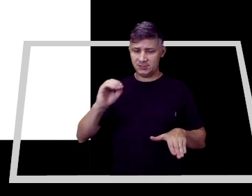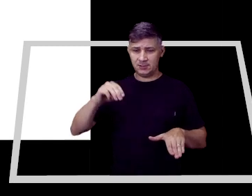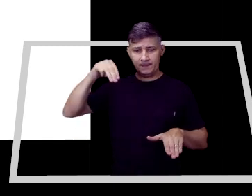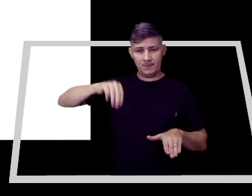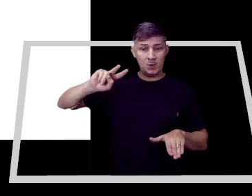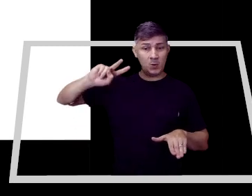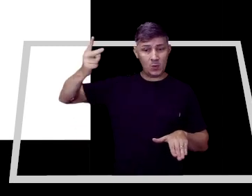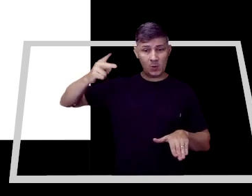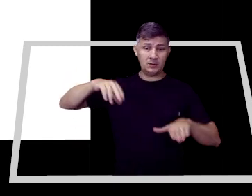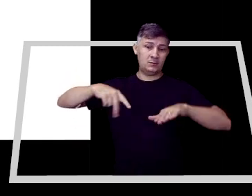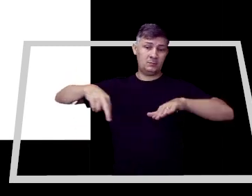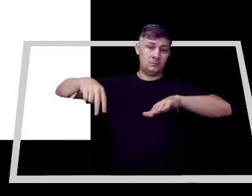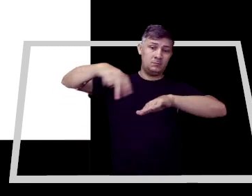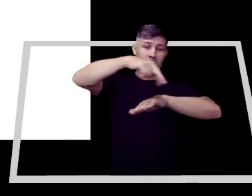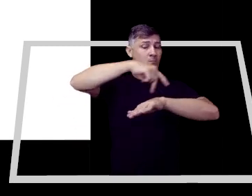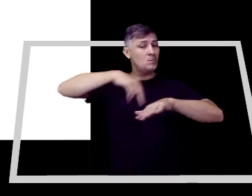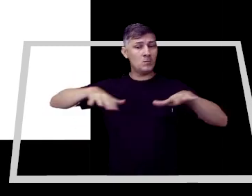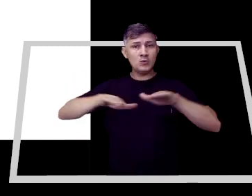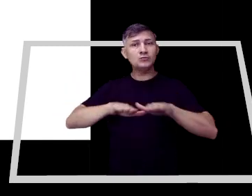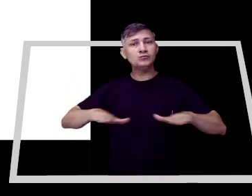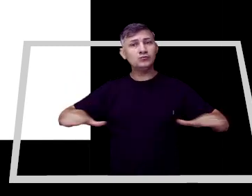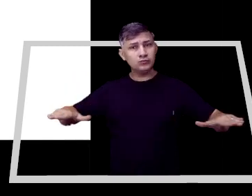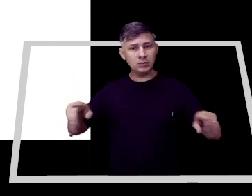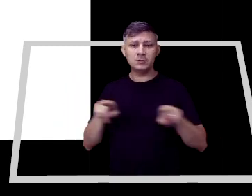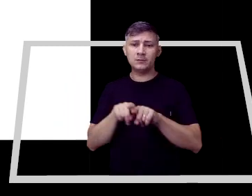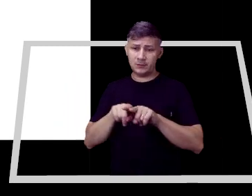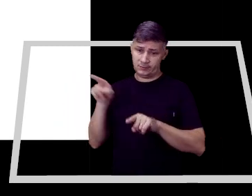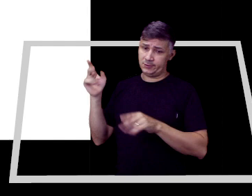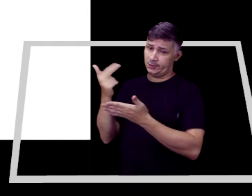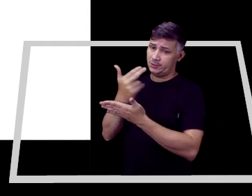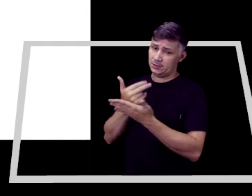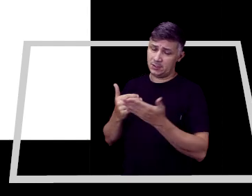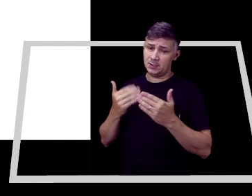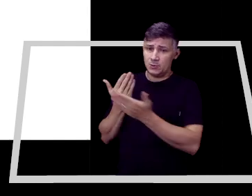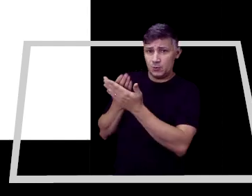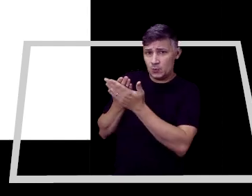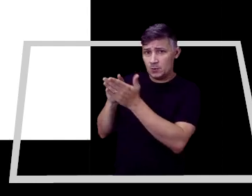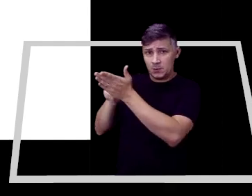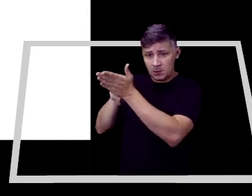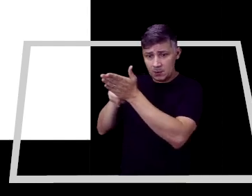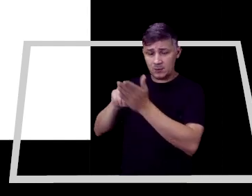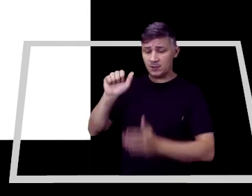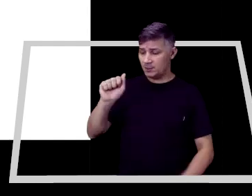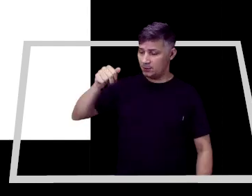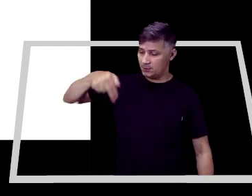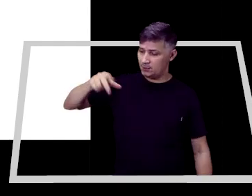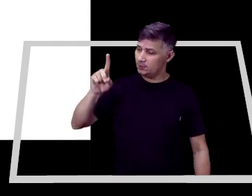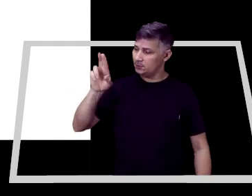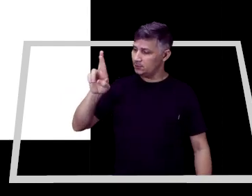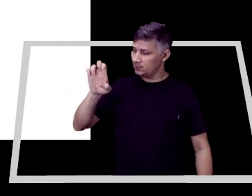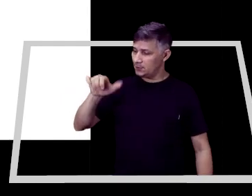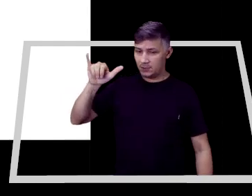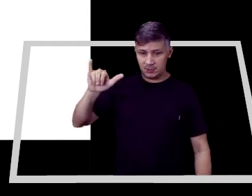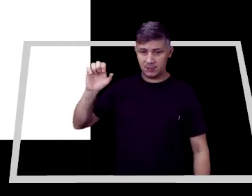de térreo e seus desdobramentos, incluindo o fundo da piscina, uma maquete de estudo do André Sandoval, que é um artista plástico,